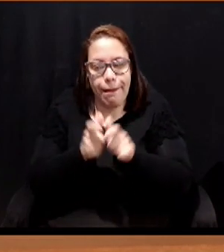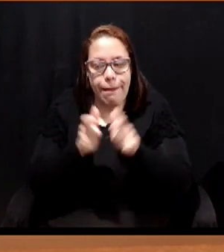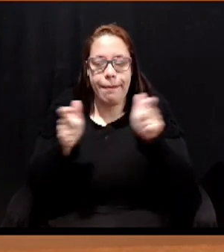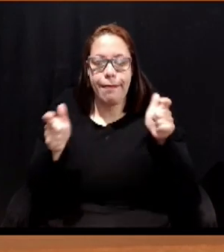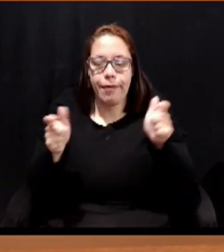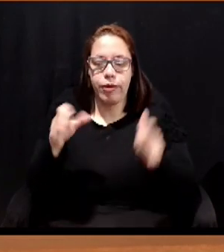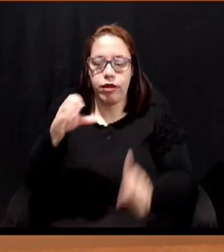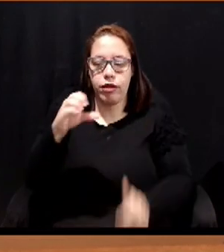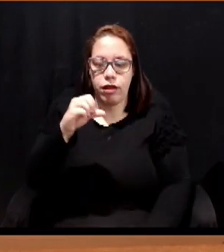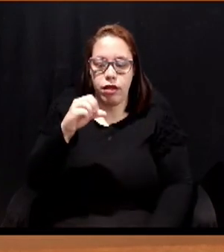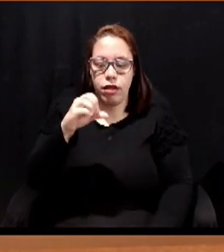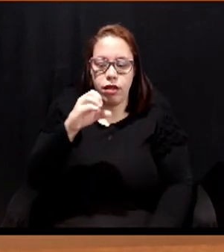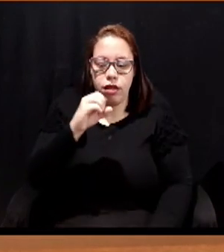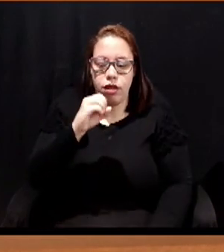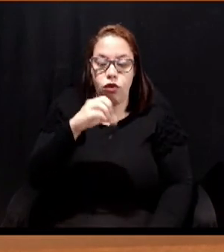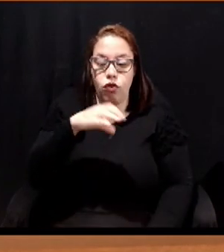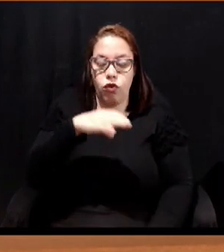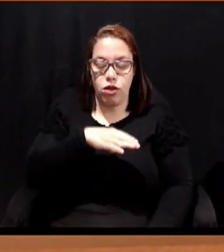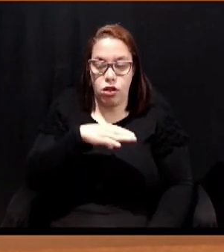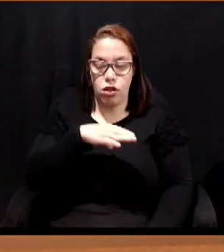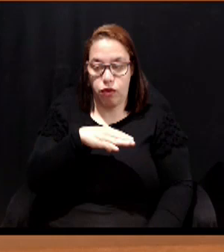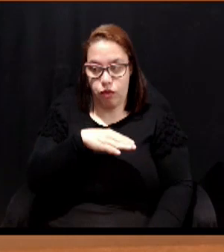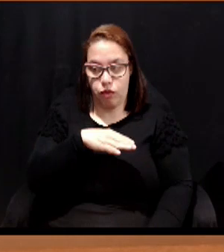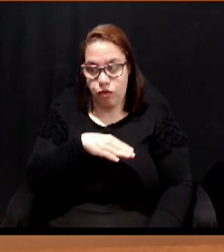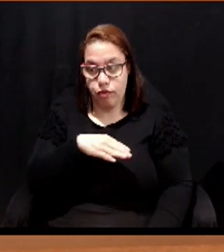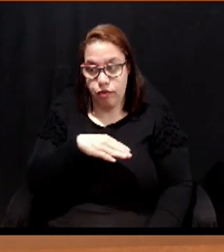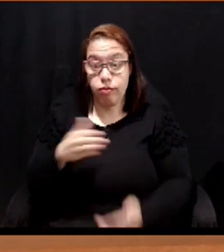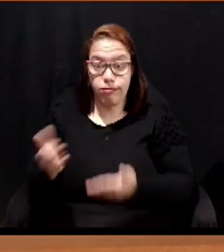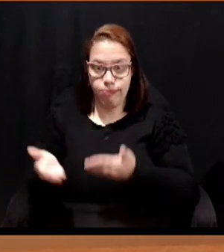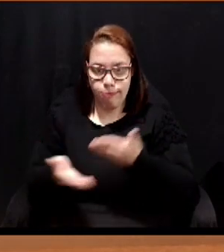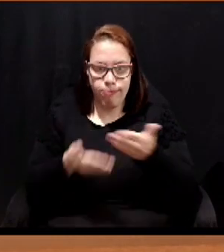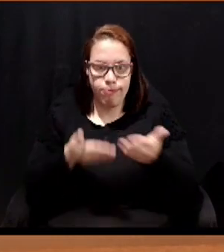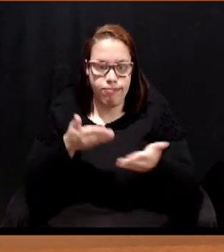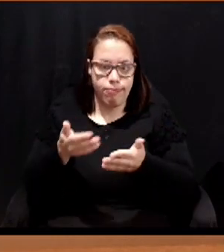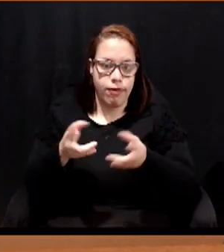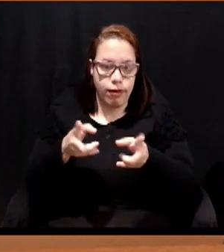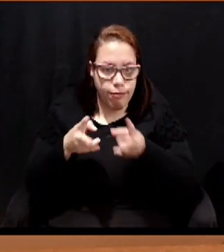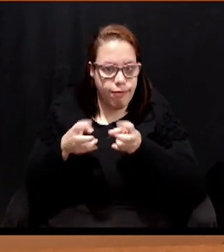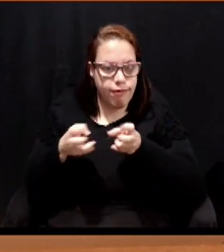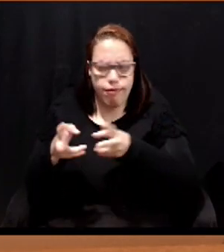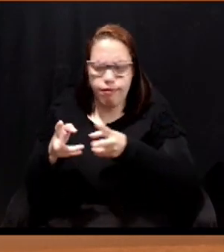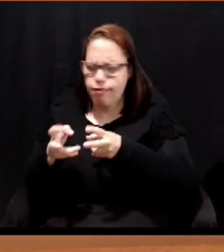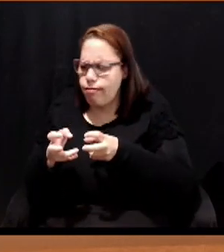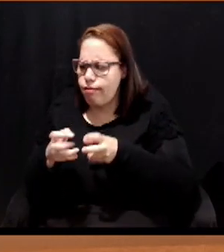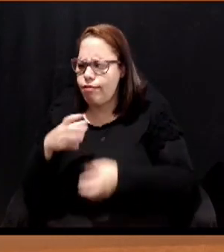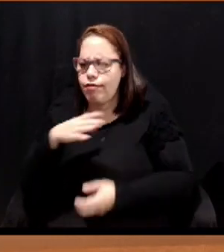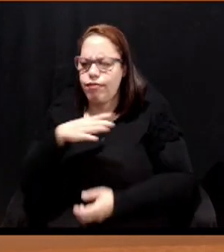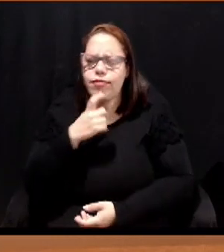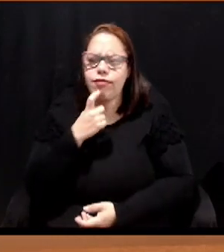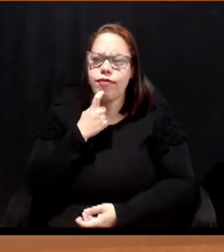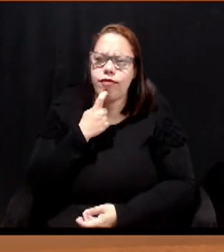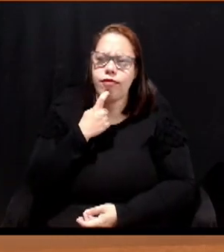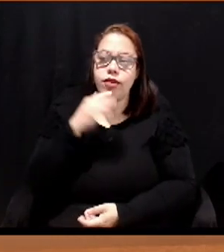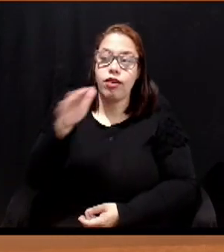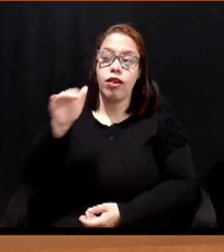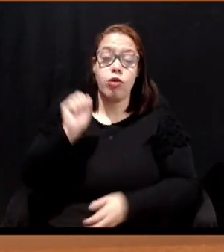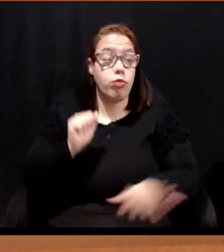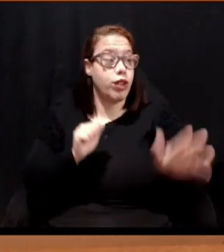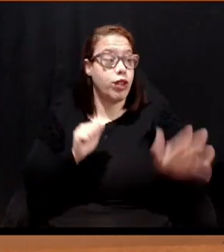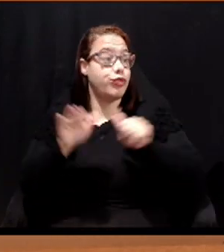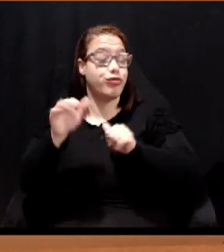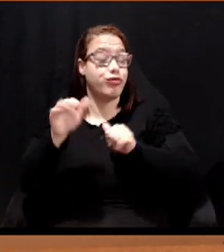90 cidades, em função das demandas que a gente percebe que Campinas é solicitada e que a Câmara